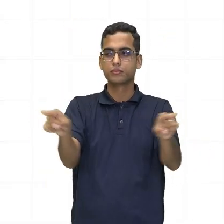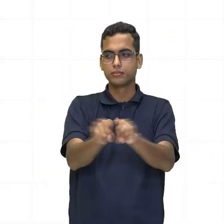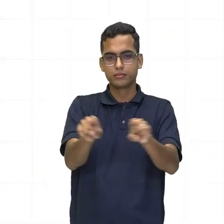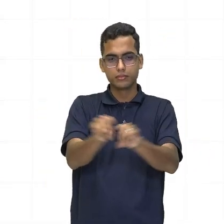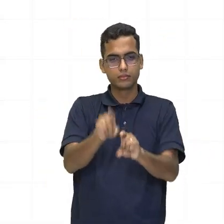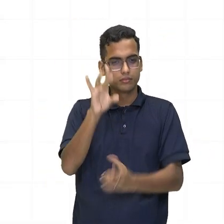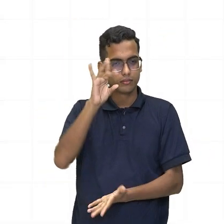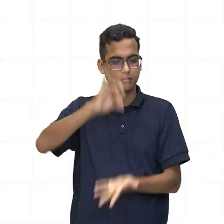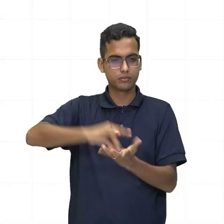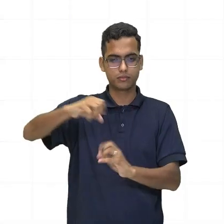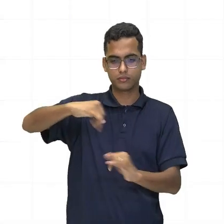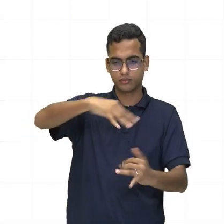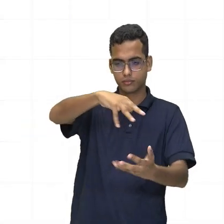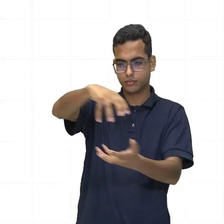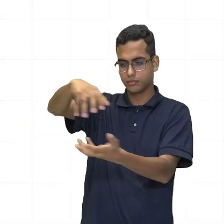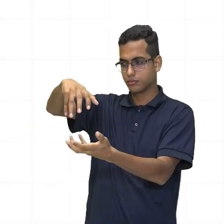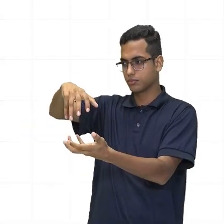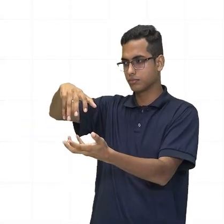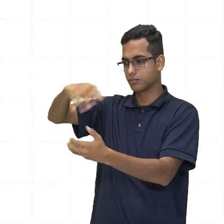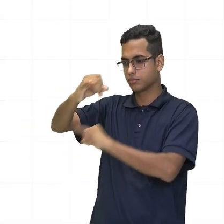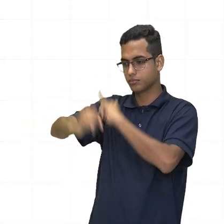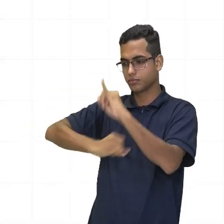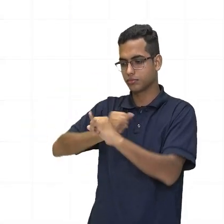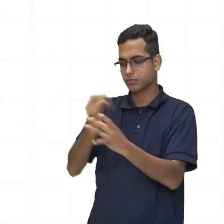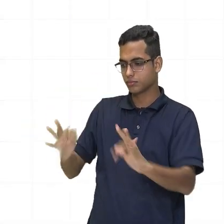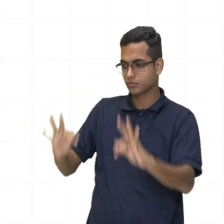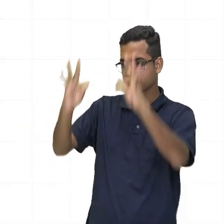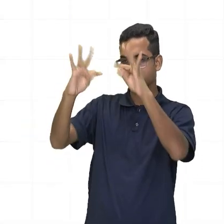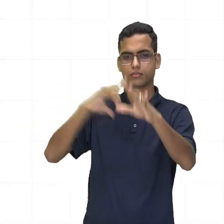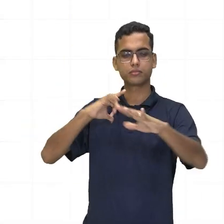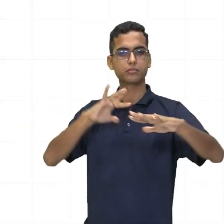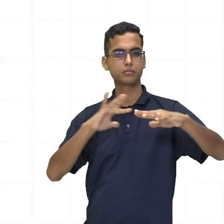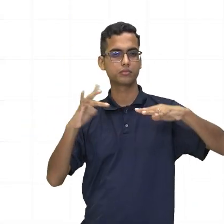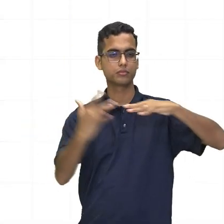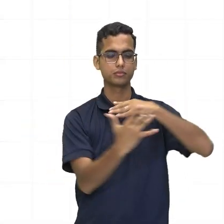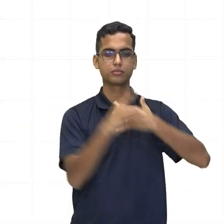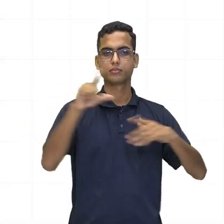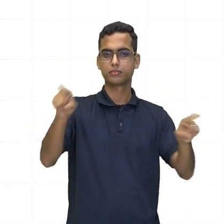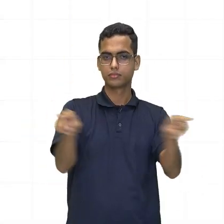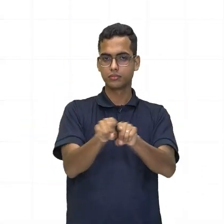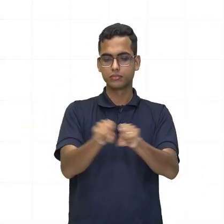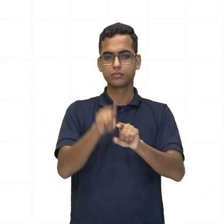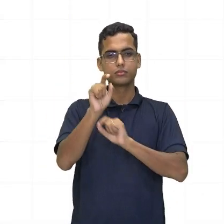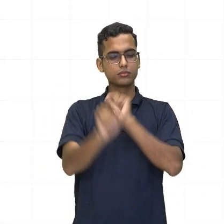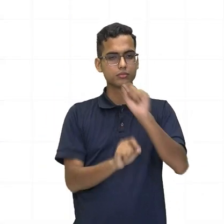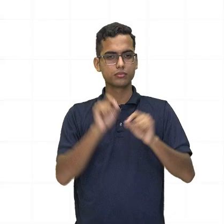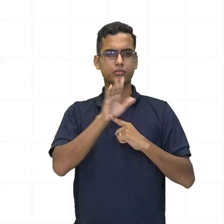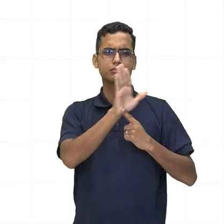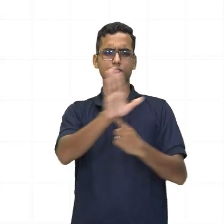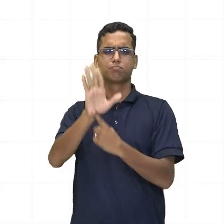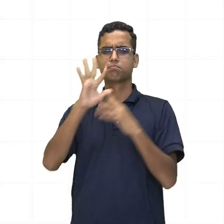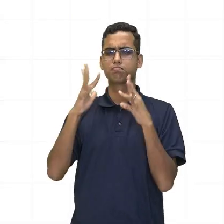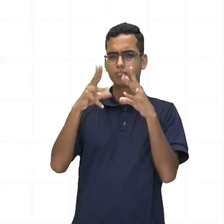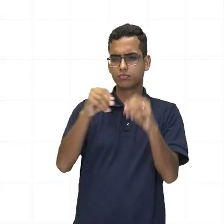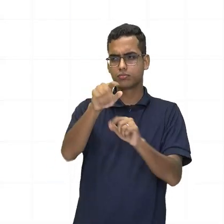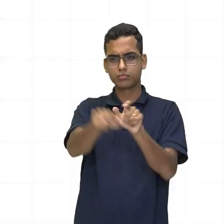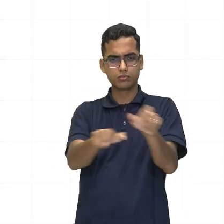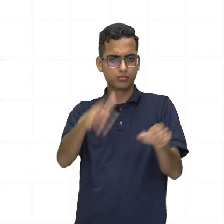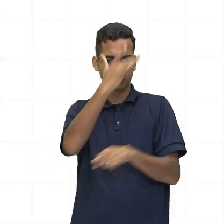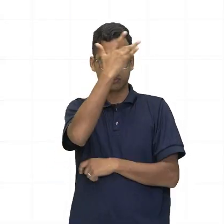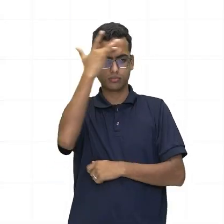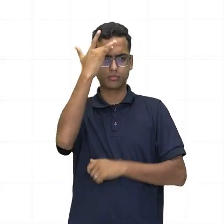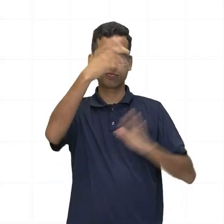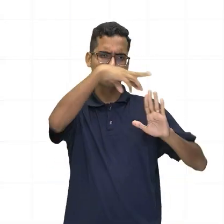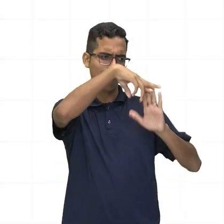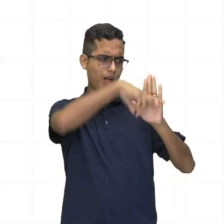estamos no mundo digital, no mundo repleto aí das redes sociais, que transmitem tudo para todo mundo, sem